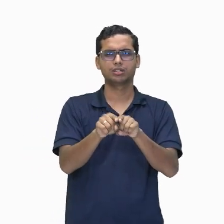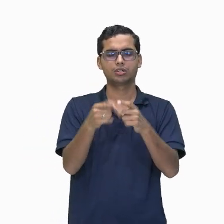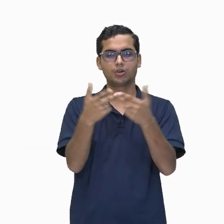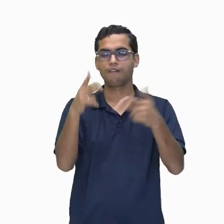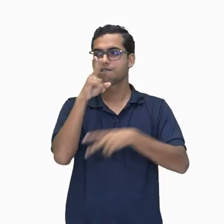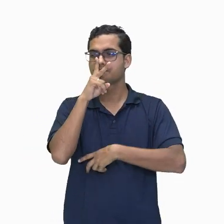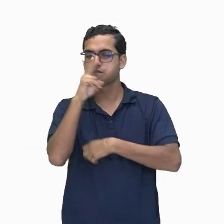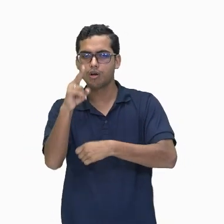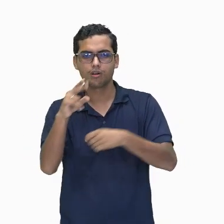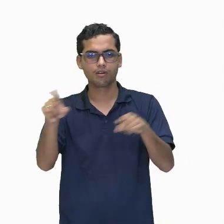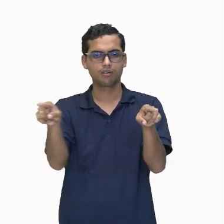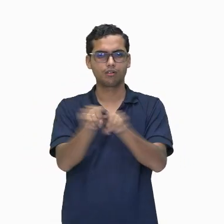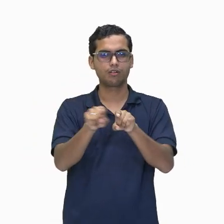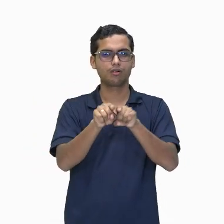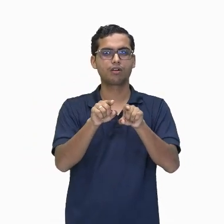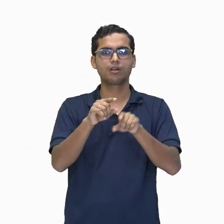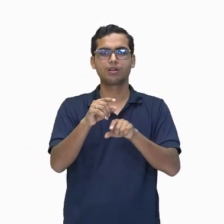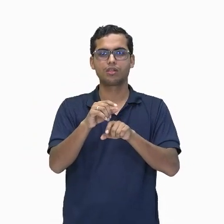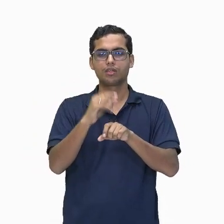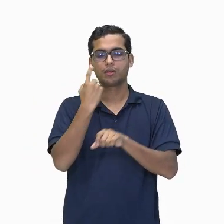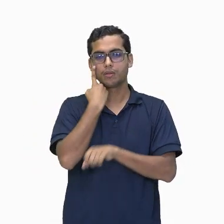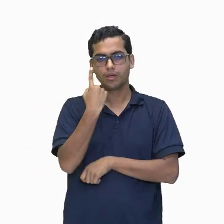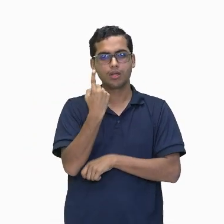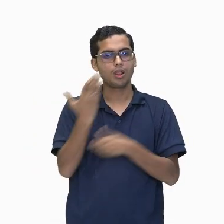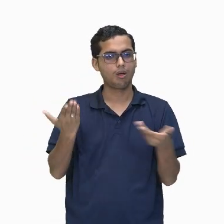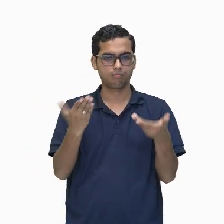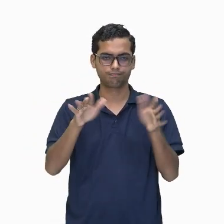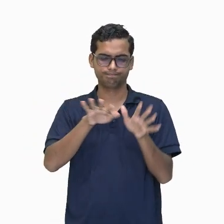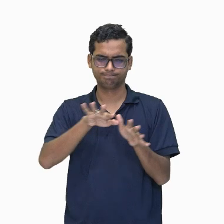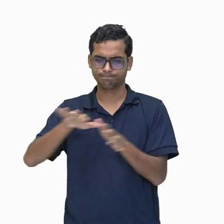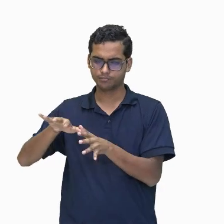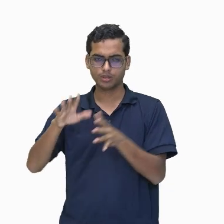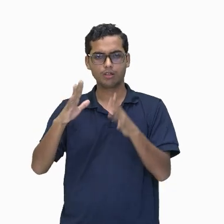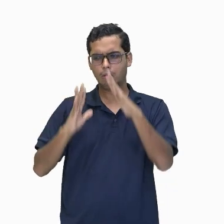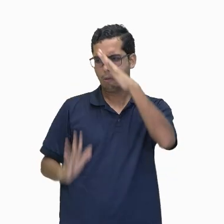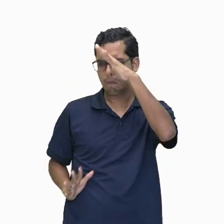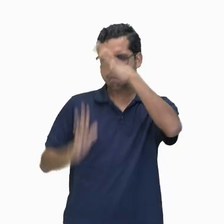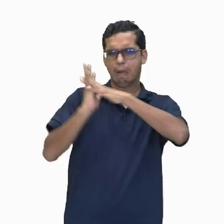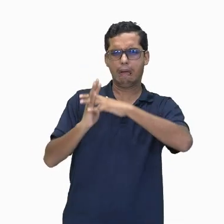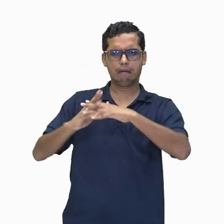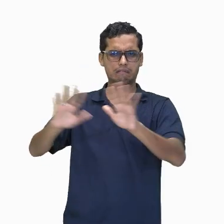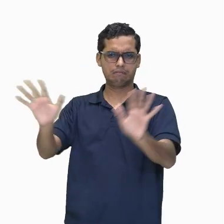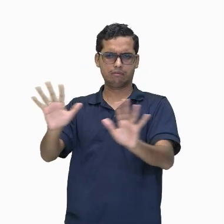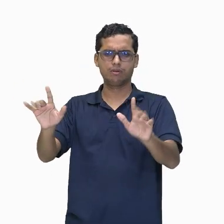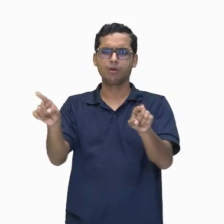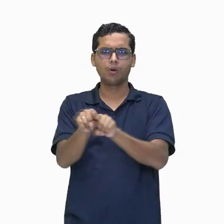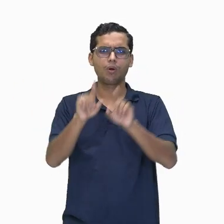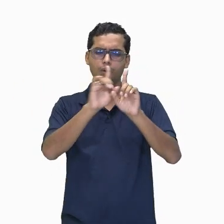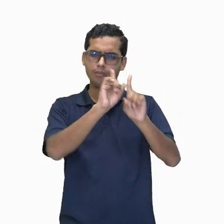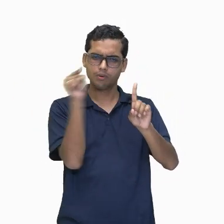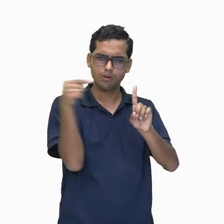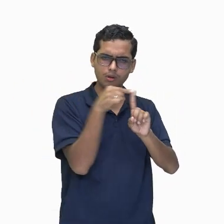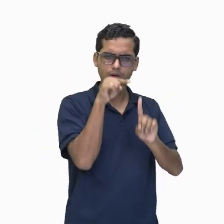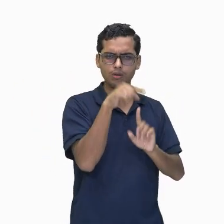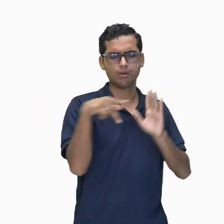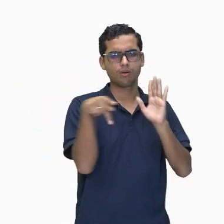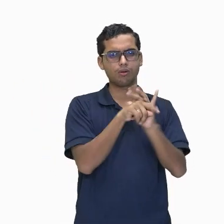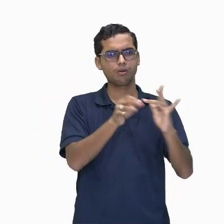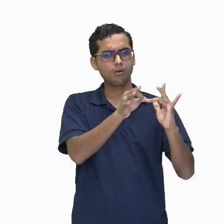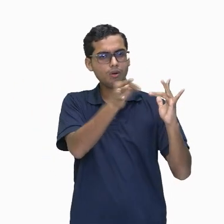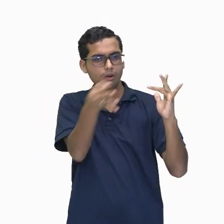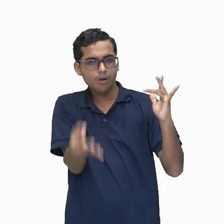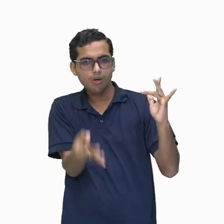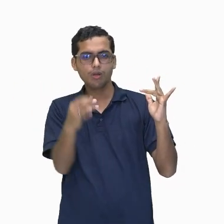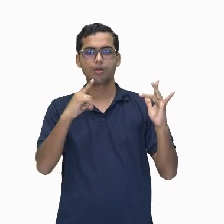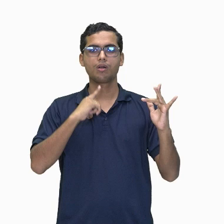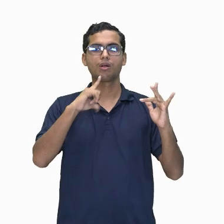arcadismo, eles buscam simplicidade, clareza e equilíbrio, inspirados nos modelos clássicos da Grécia